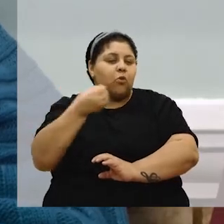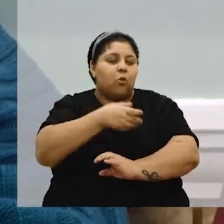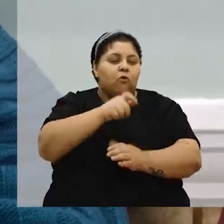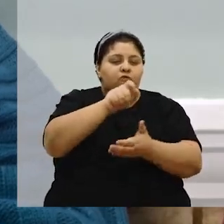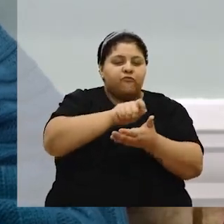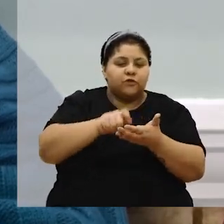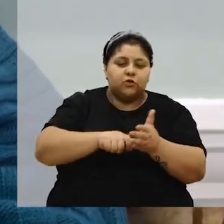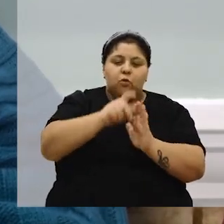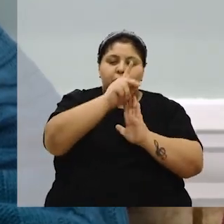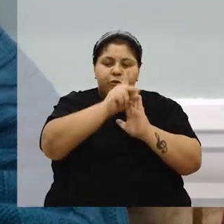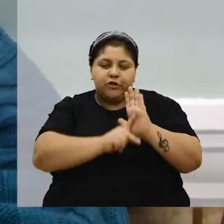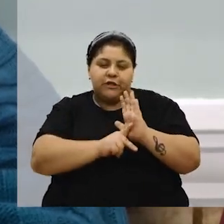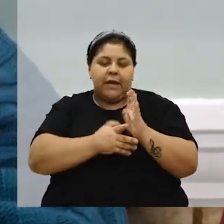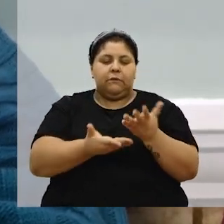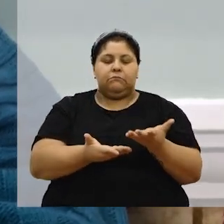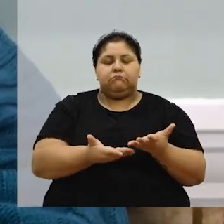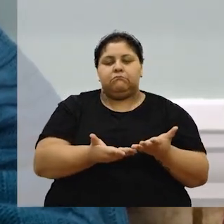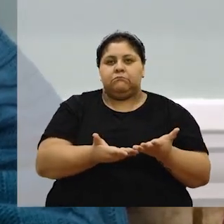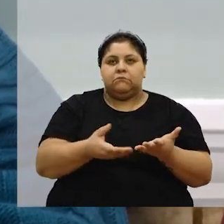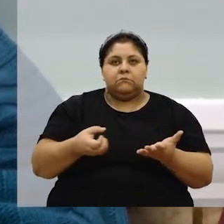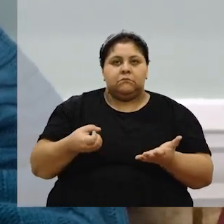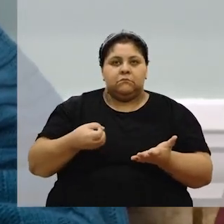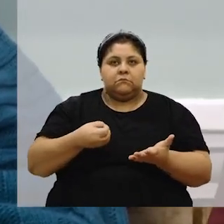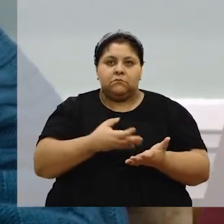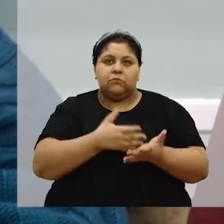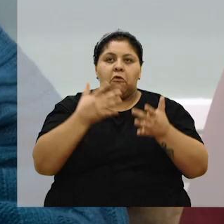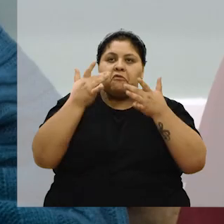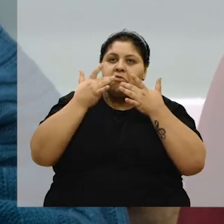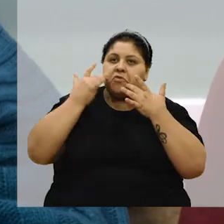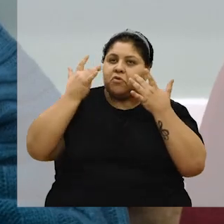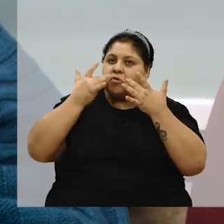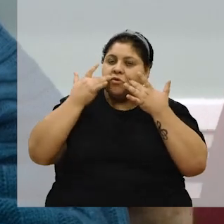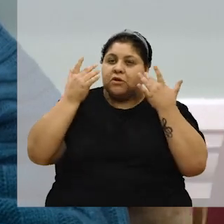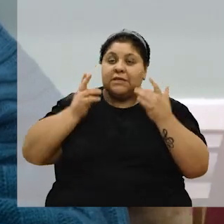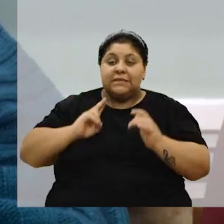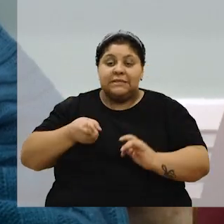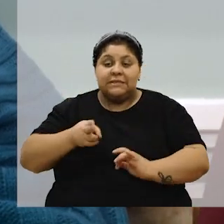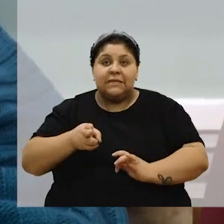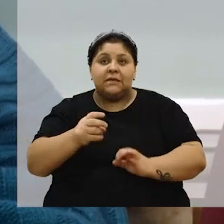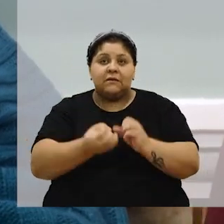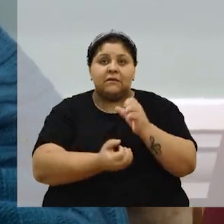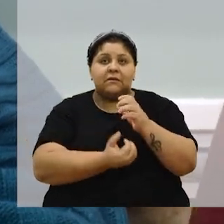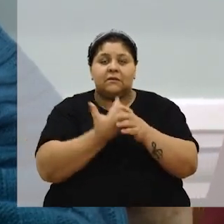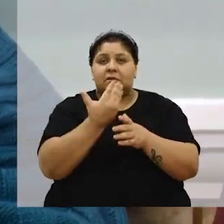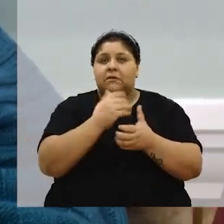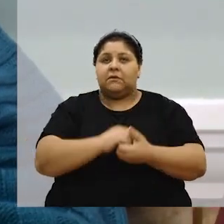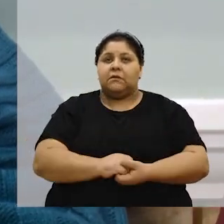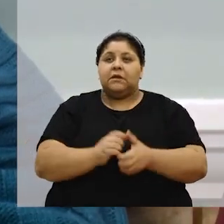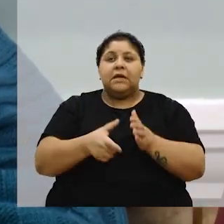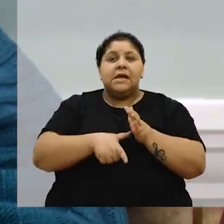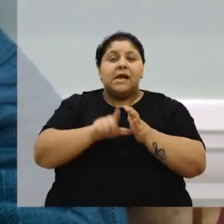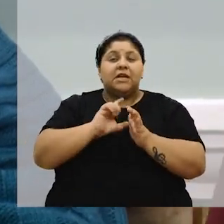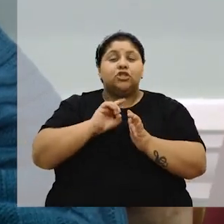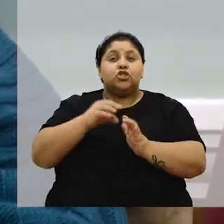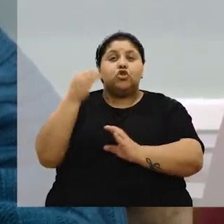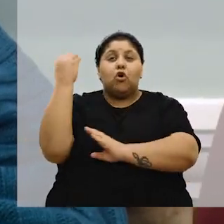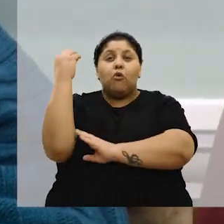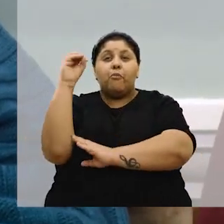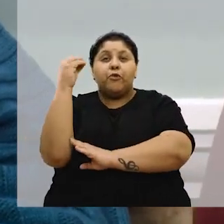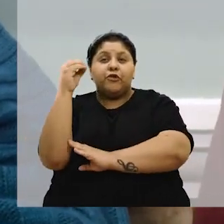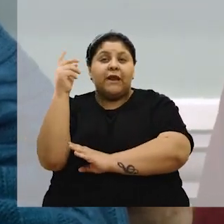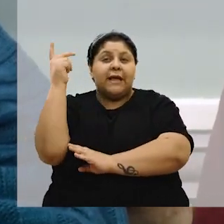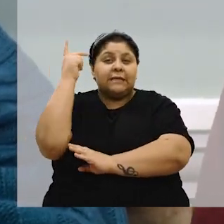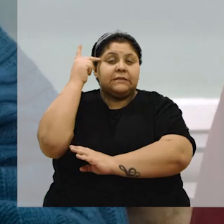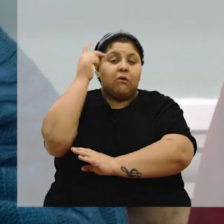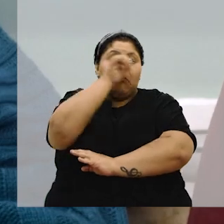novo escritor, de um novo projeto, de uma nova peça de teatro que está sendo feita aqui. Antes só se fazia em Porto Alegre,